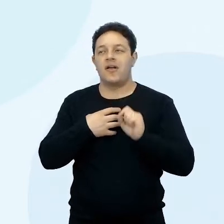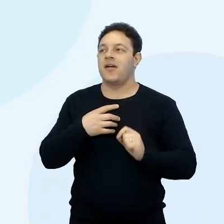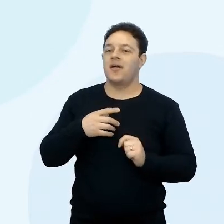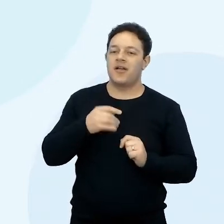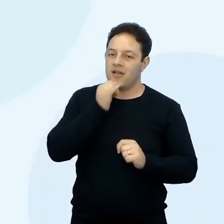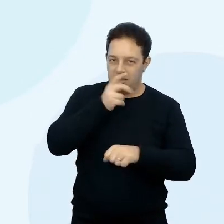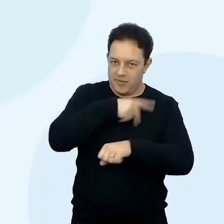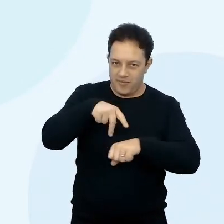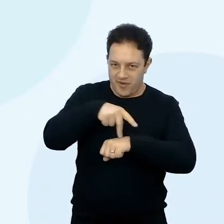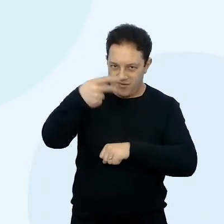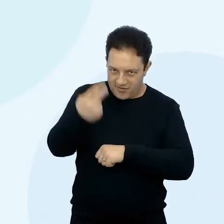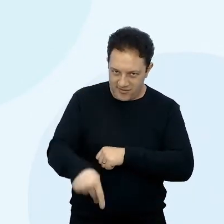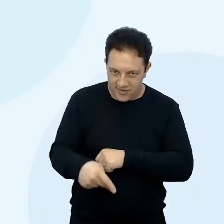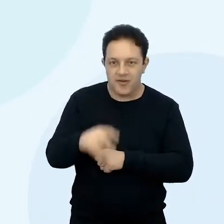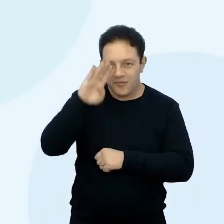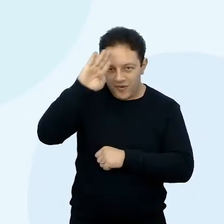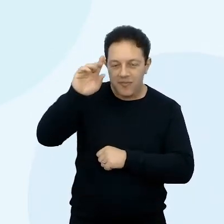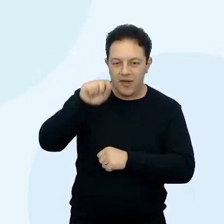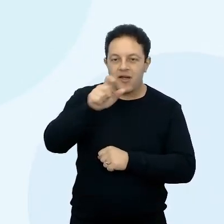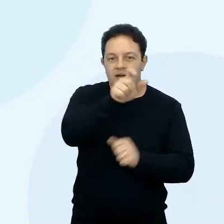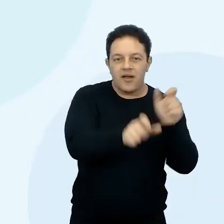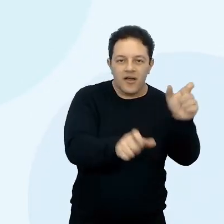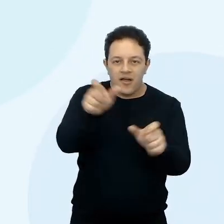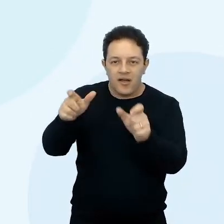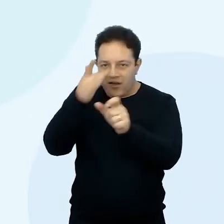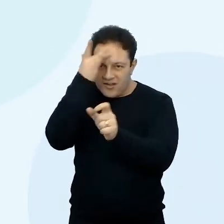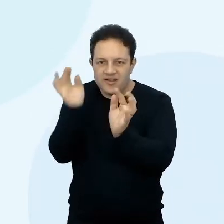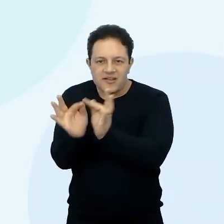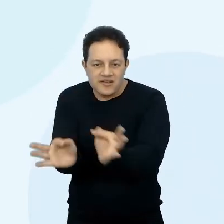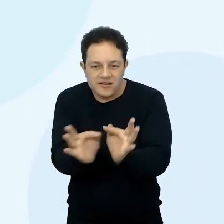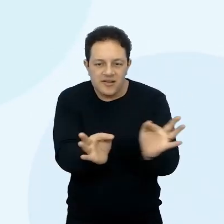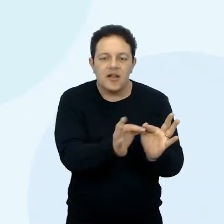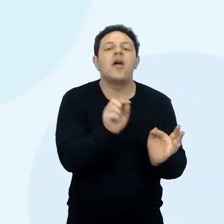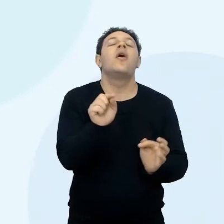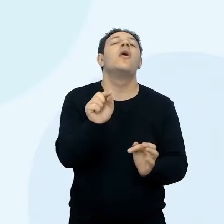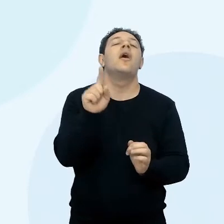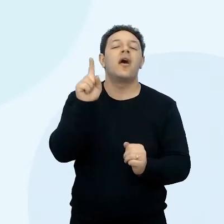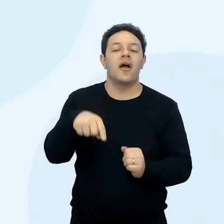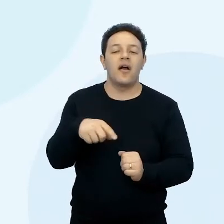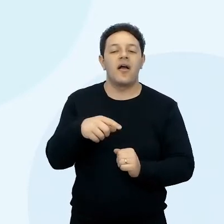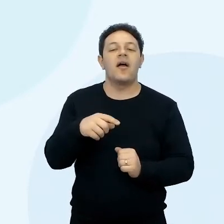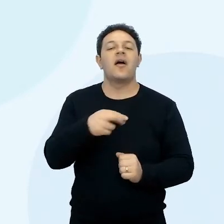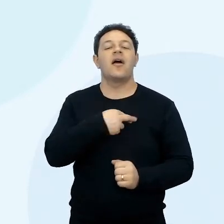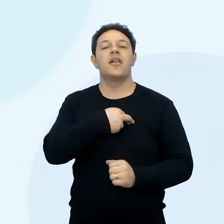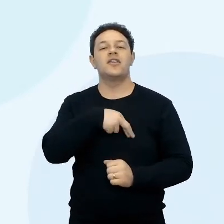do país, principalmente entre as pessoas mais simples, que é a questão da